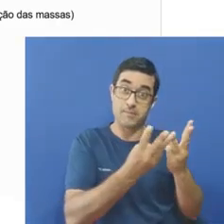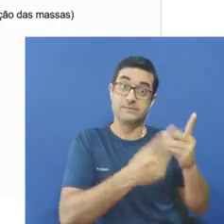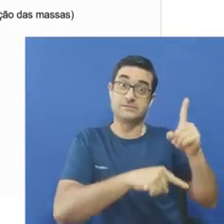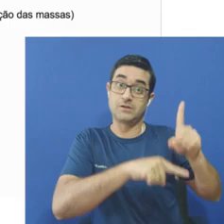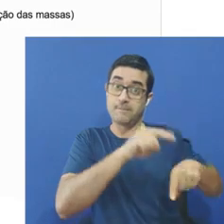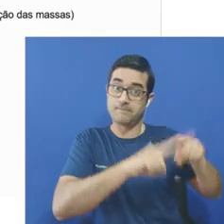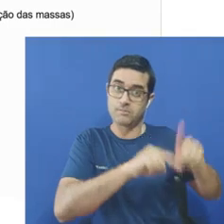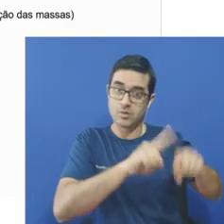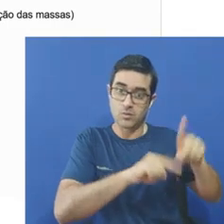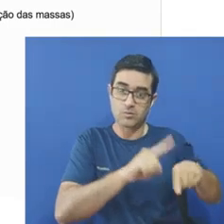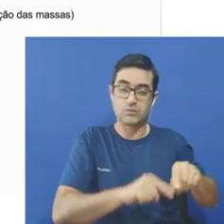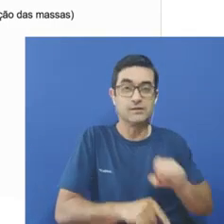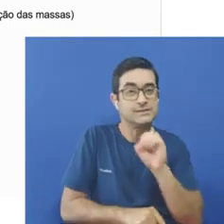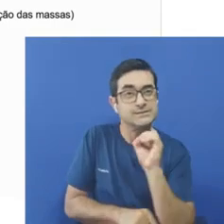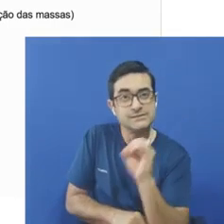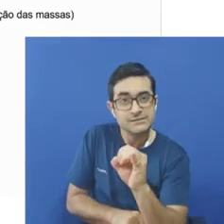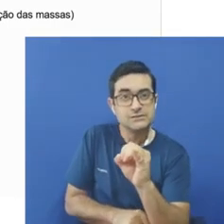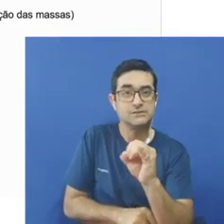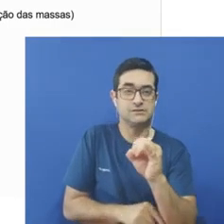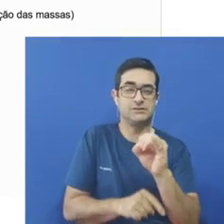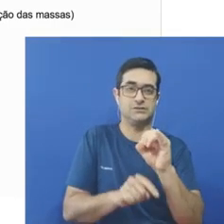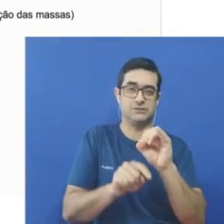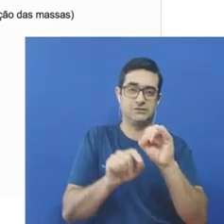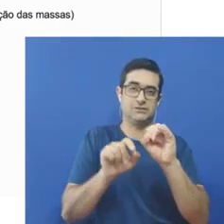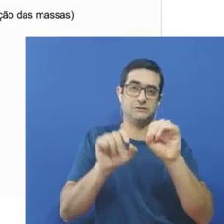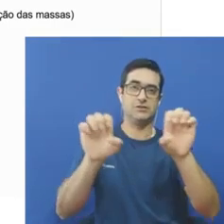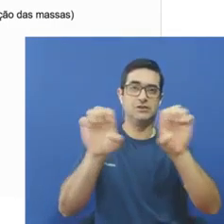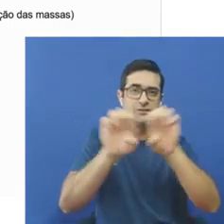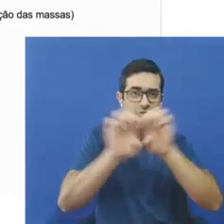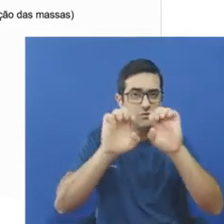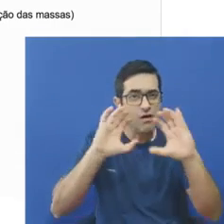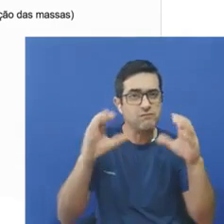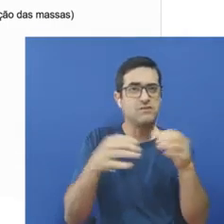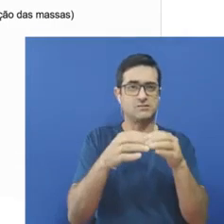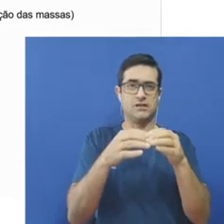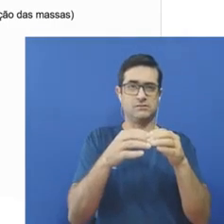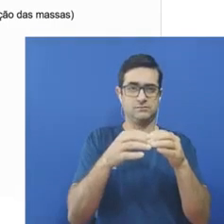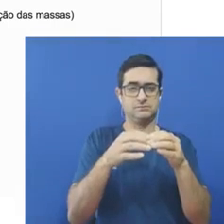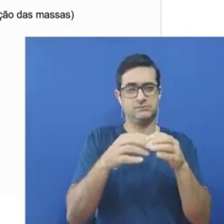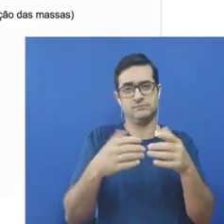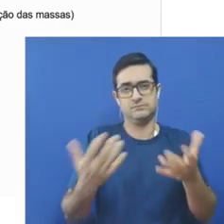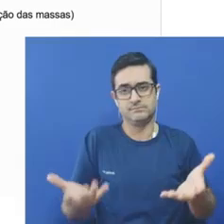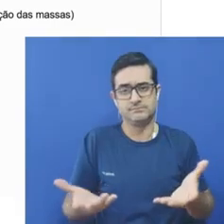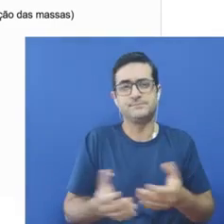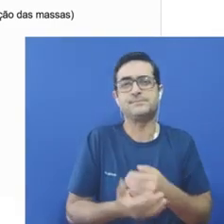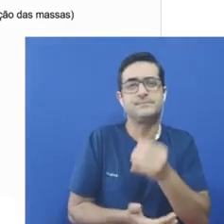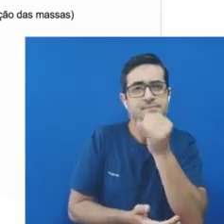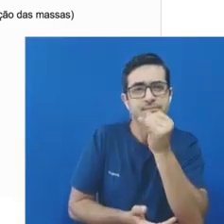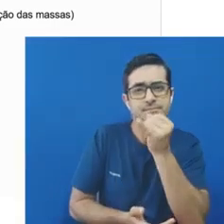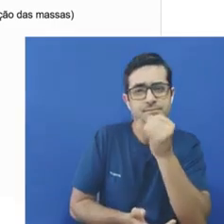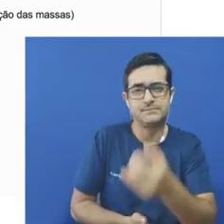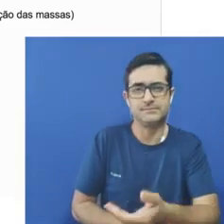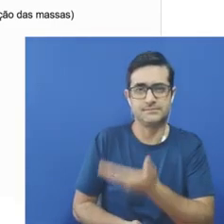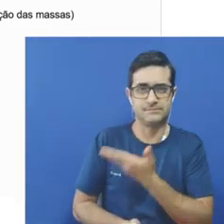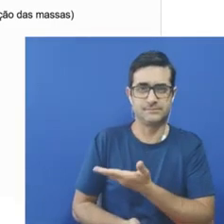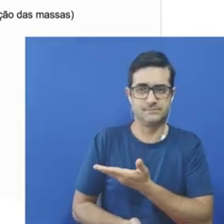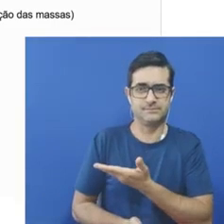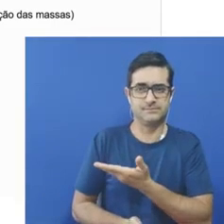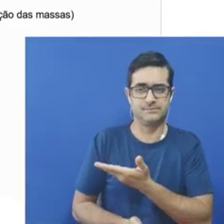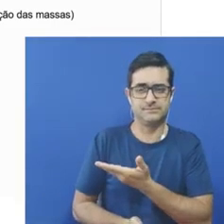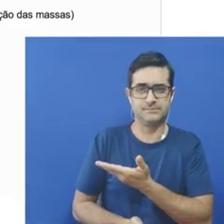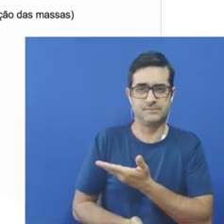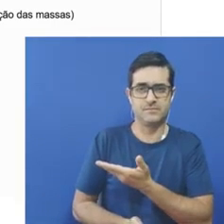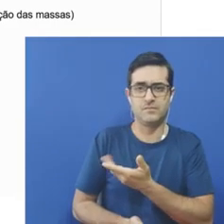produtos se o meu sistema é fechado. Por quê? A não ser, vamos supor, nesse caso aqui, eu vou ter a formação de